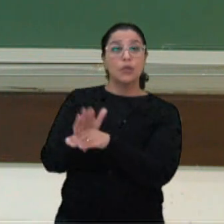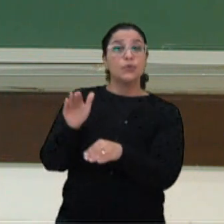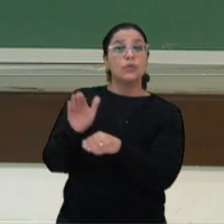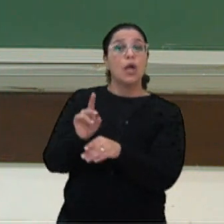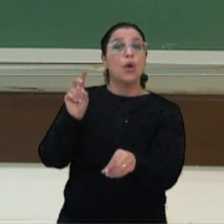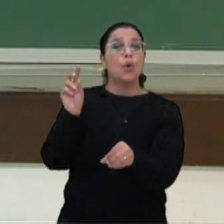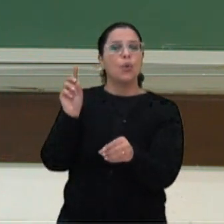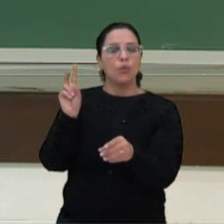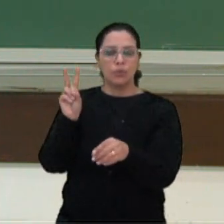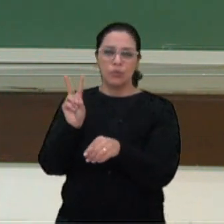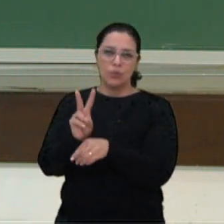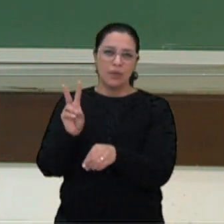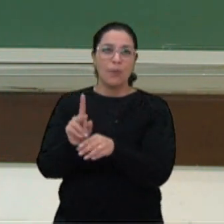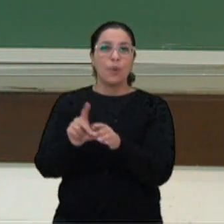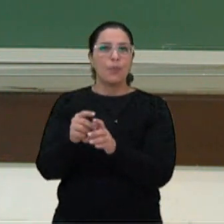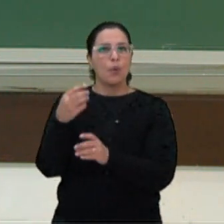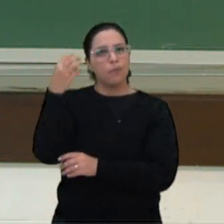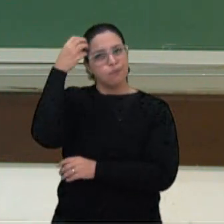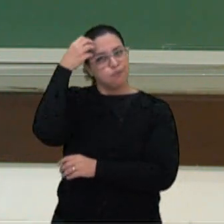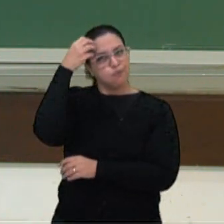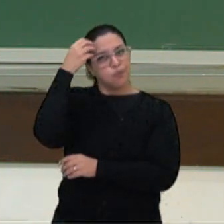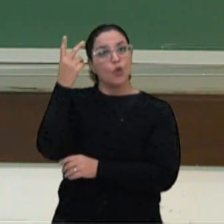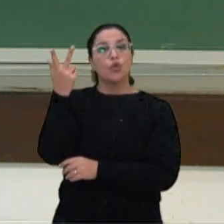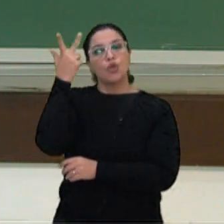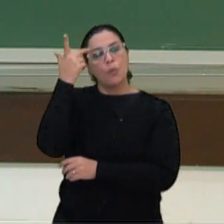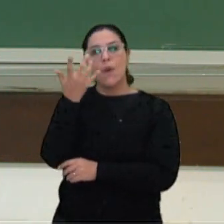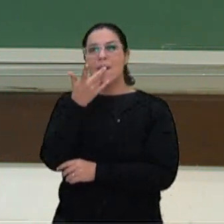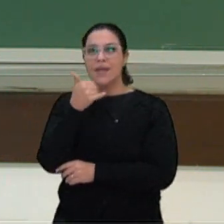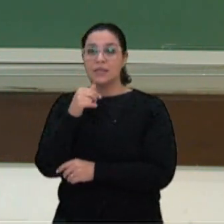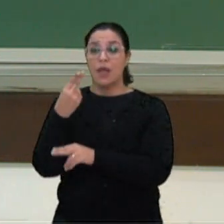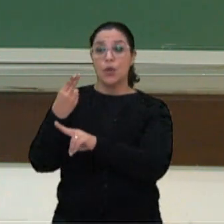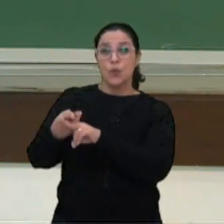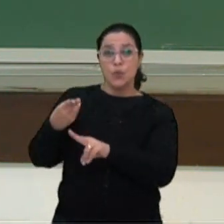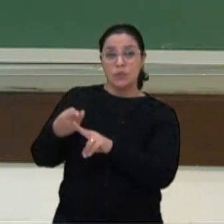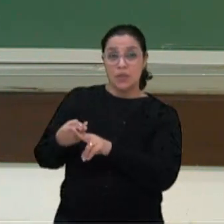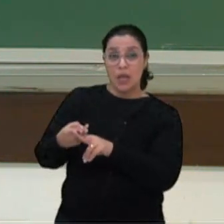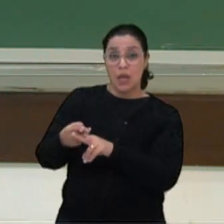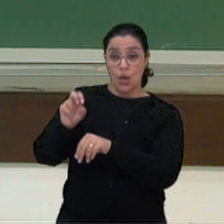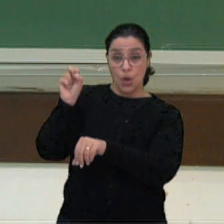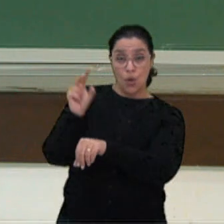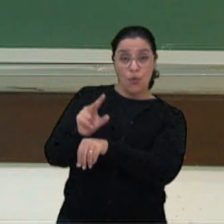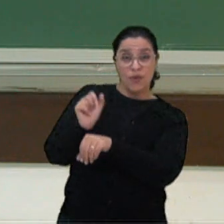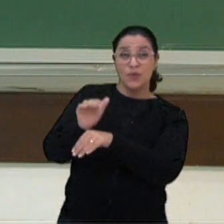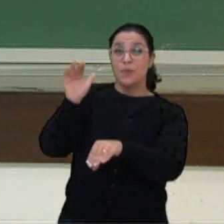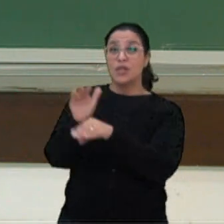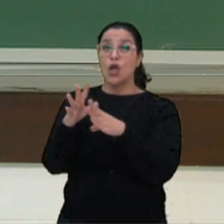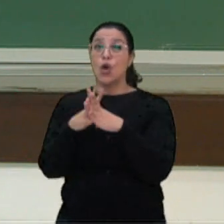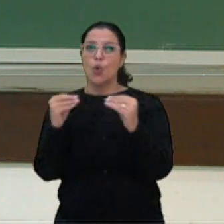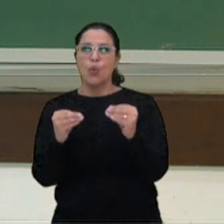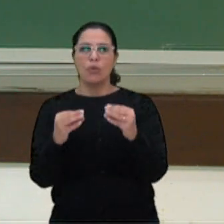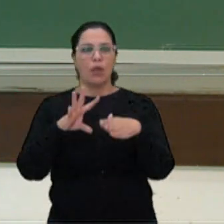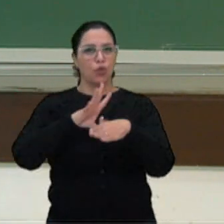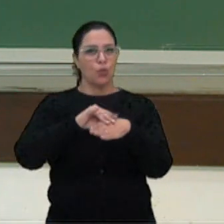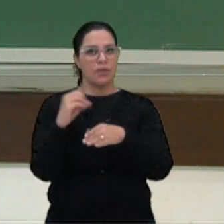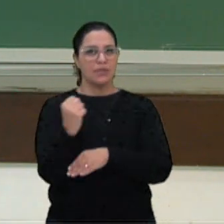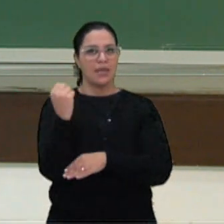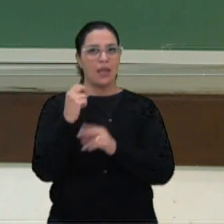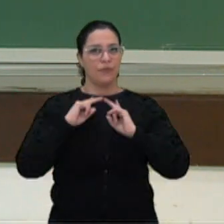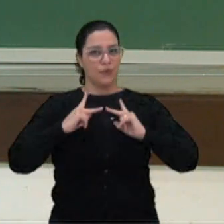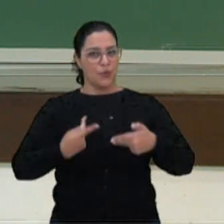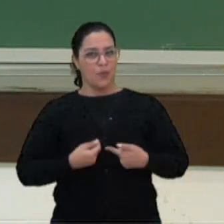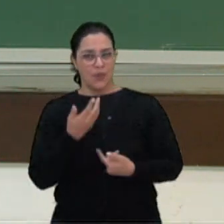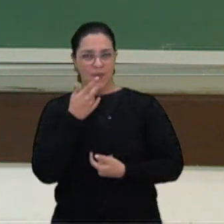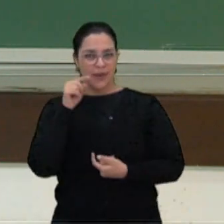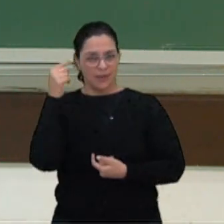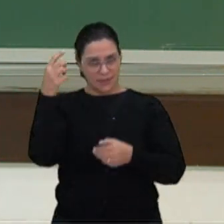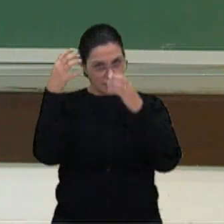para tratar esse tipo de tumor que é comum em crianças. Então, vai usar esse poder que o vírus tem para tratar uma doença grave em humanos.